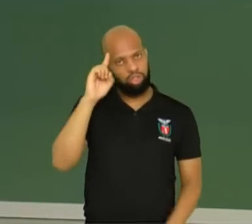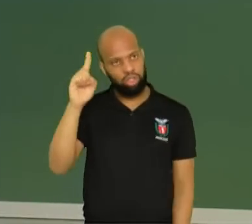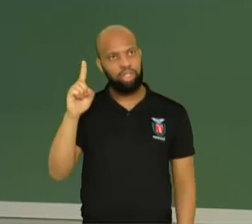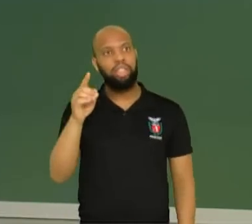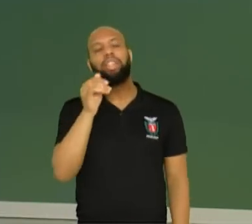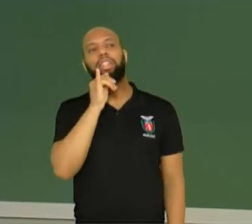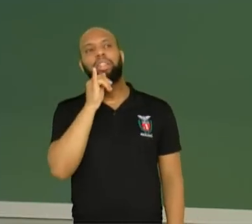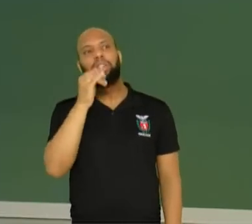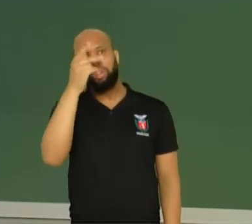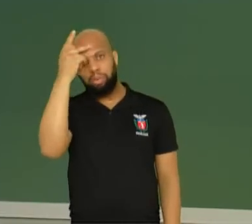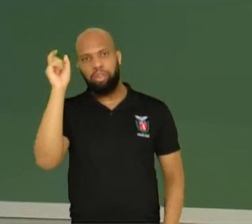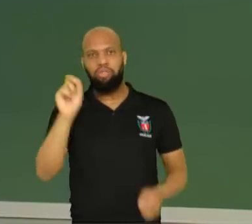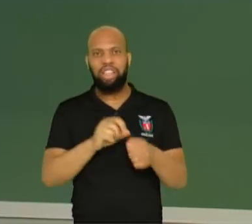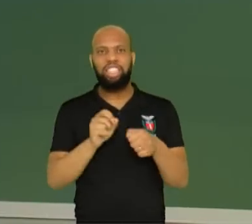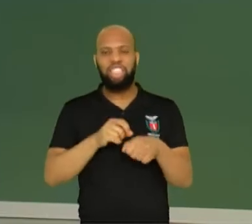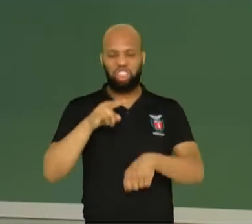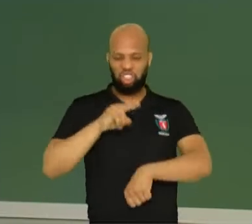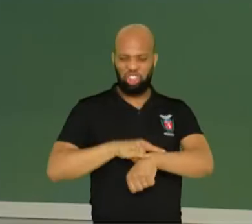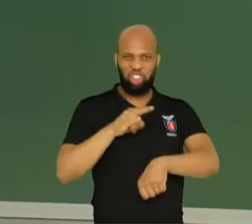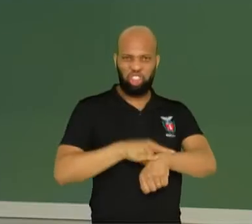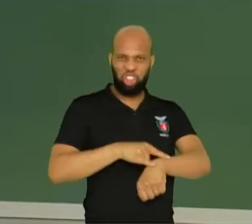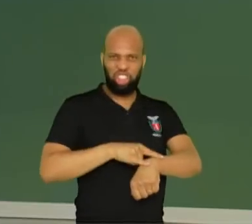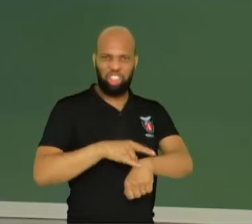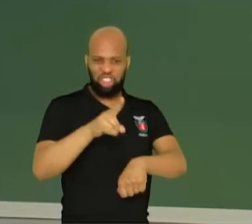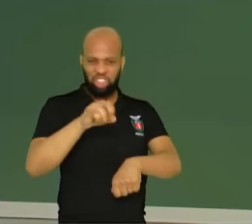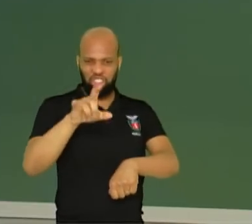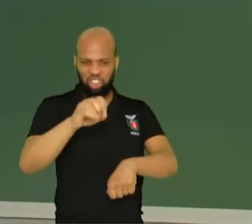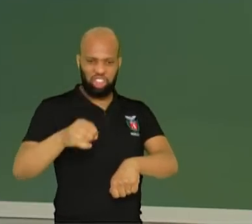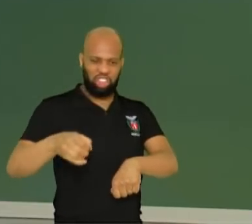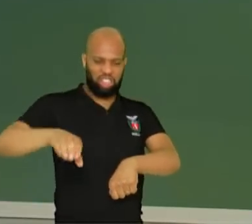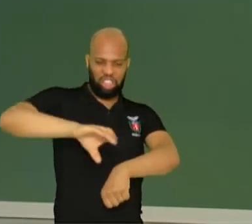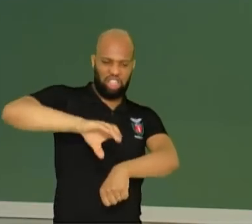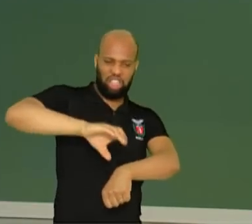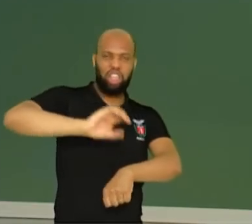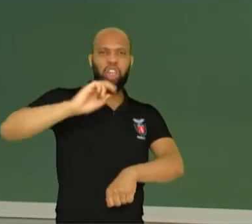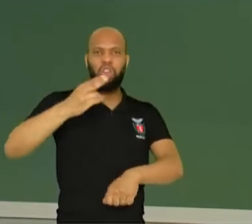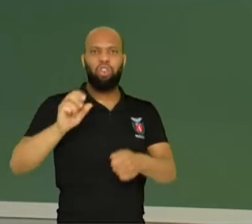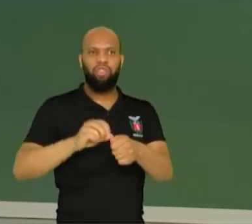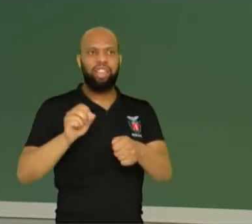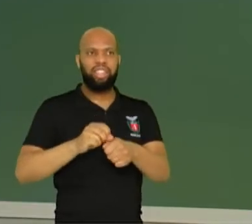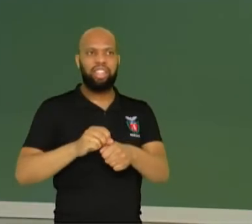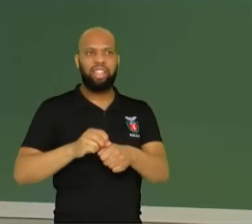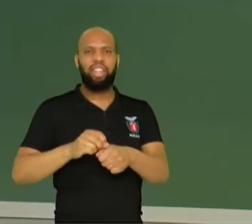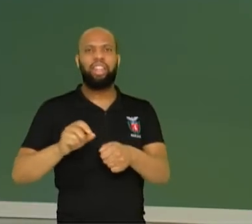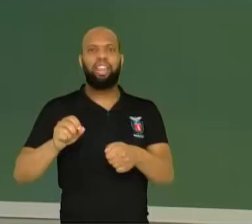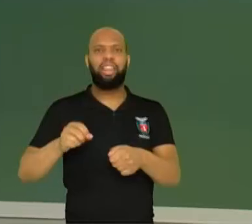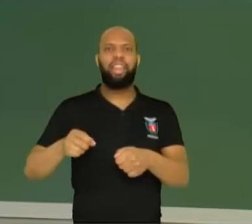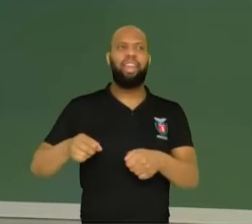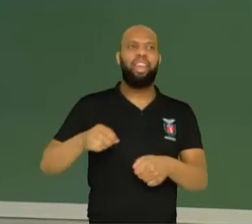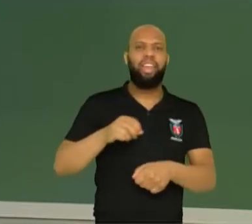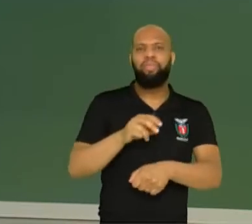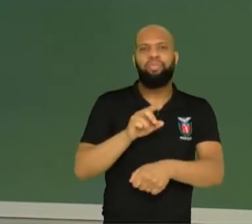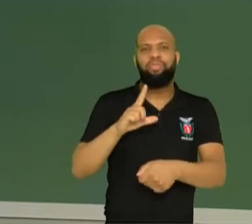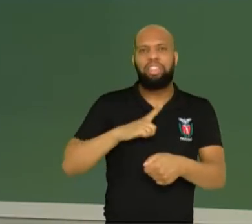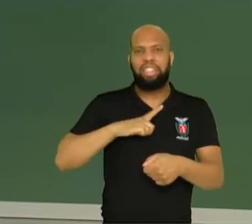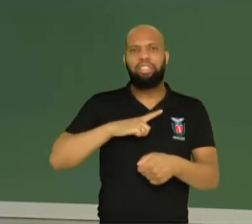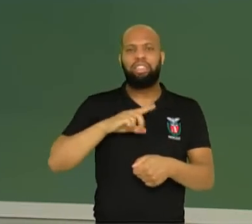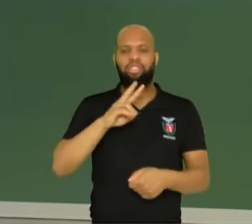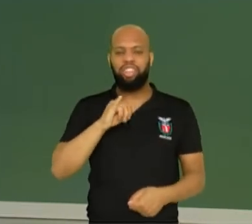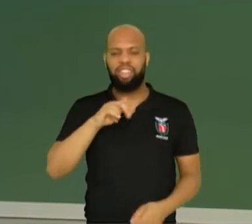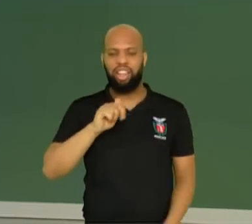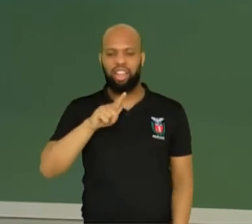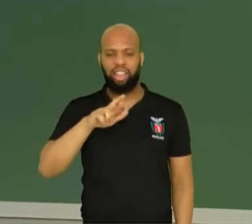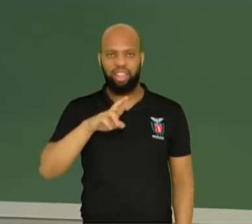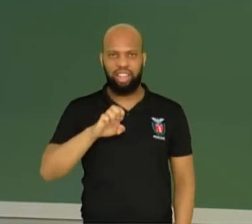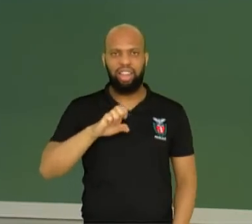pense em fazer xixi, passar vinagre, rolar na areia, fazer qualquer tipo de coisa. Você pode ir no mar, lavar com a própria